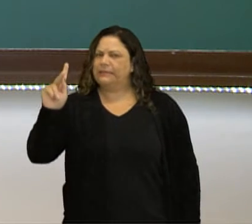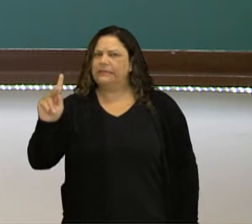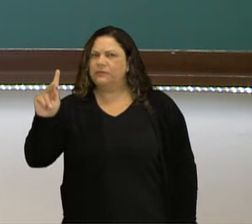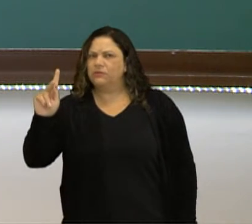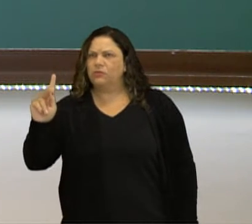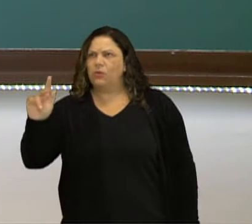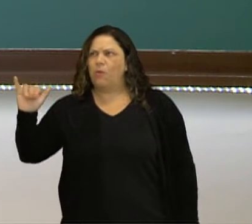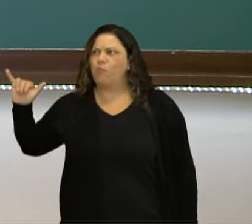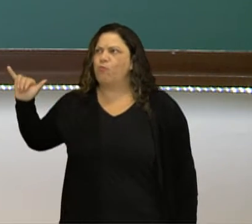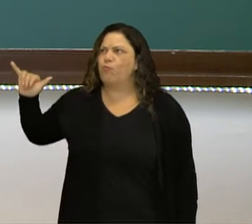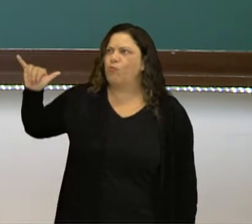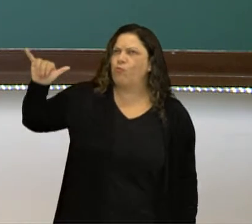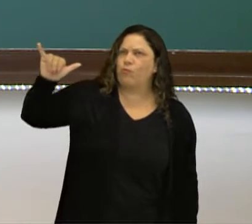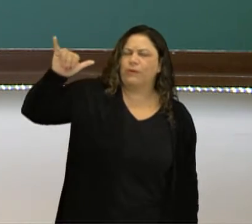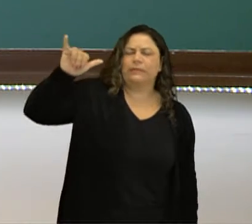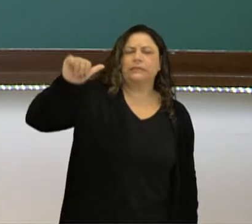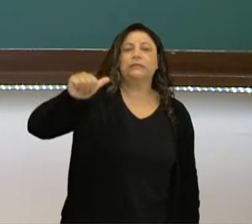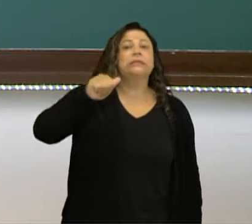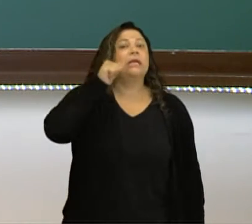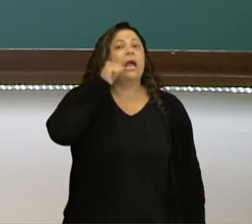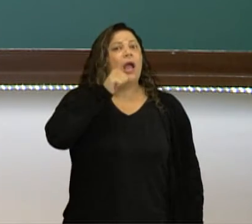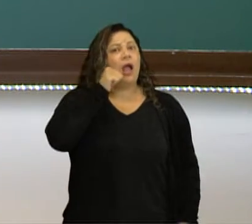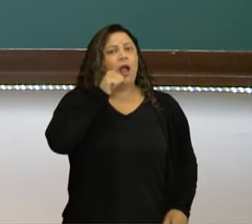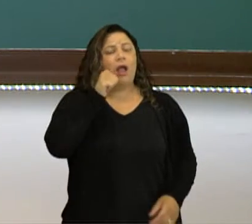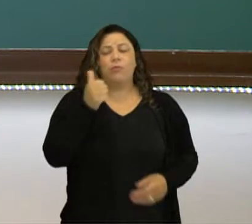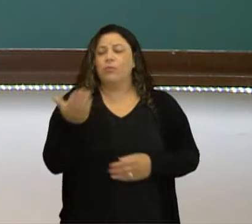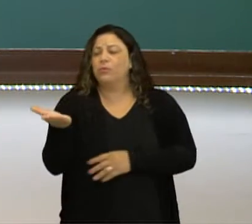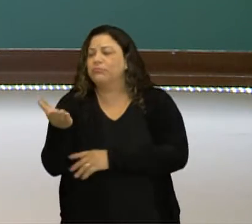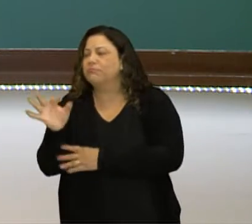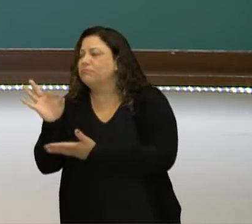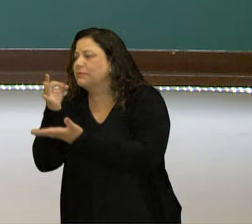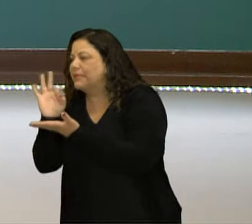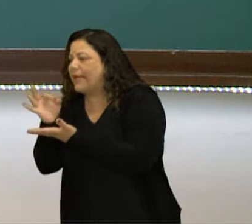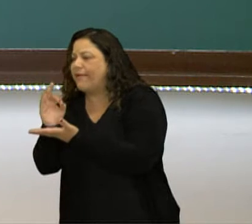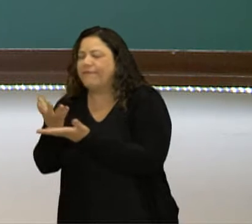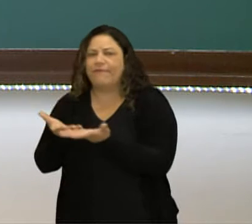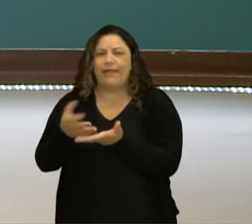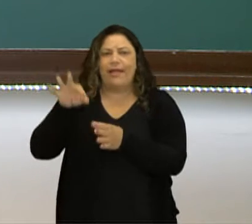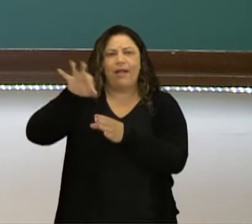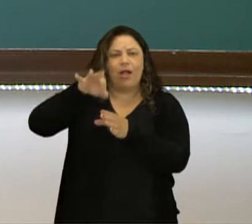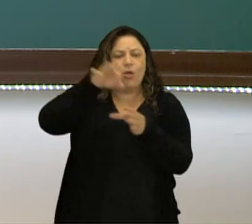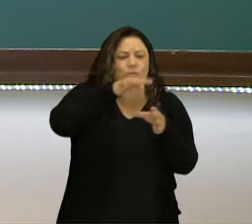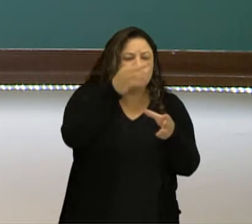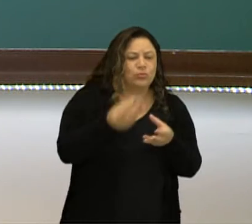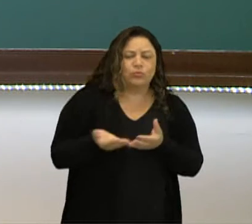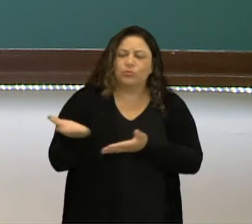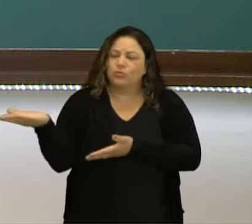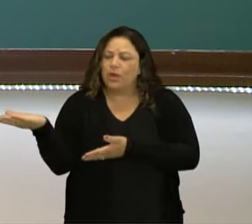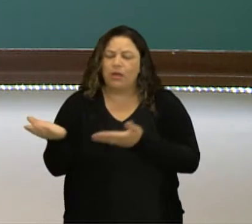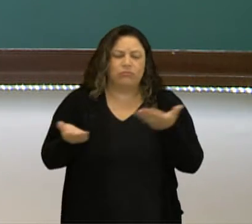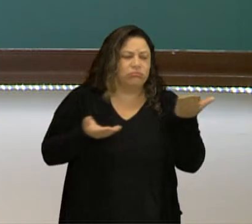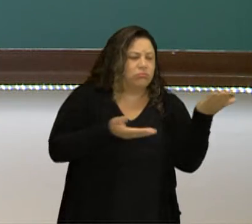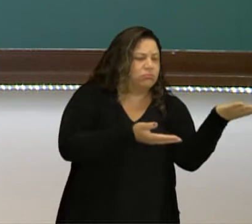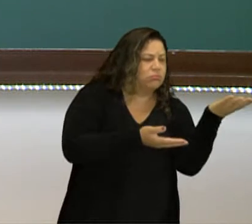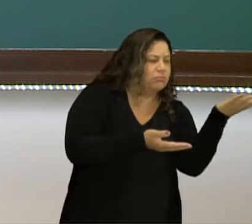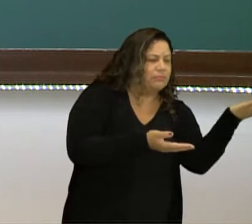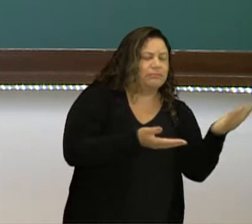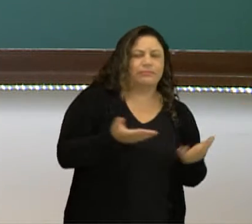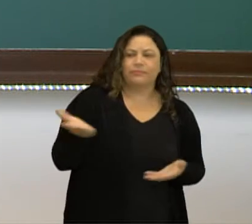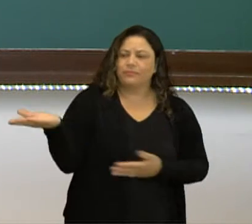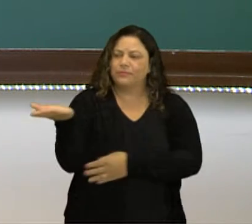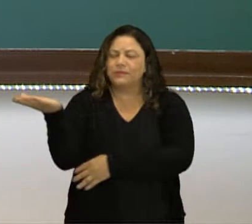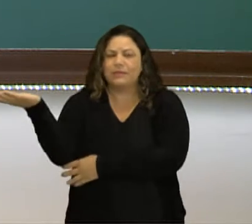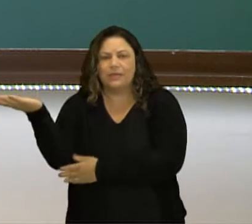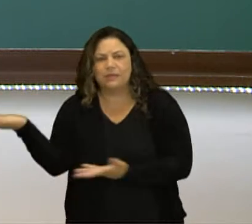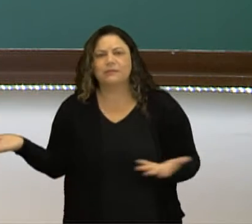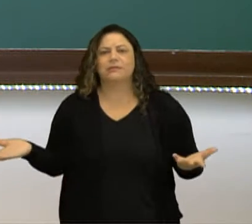por hora. E a aeromoça está servindo cafezinho, chazinho, né, servindo algumas coisas lá, o aeromoço, né, está servindo lá, fazendo serviço de